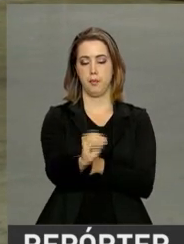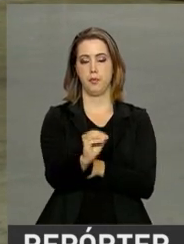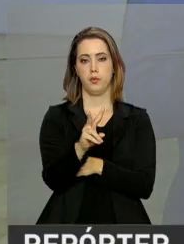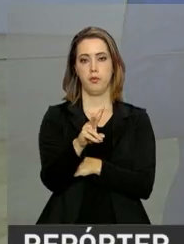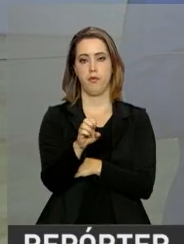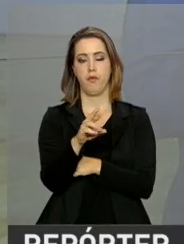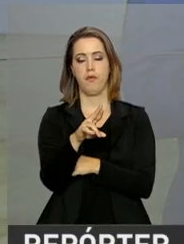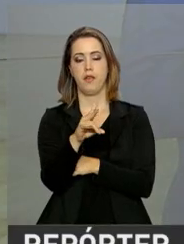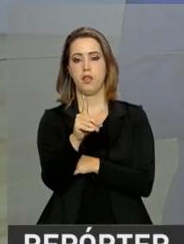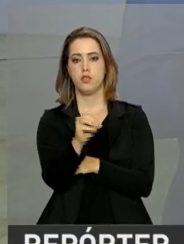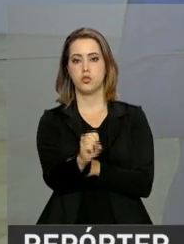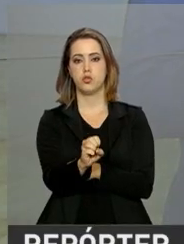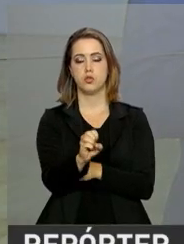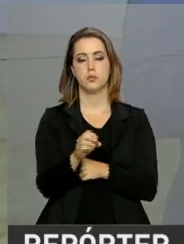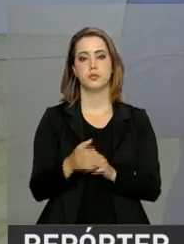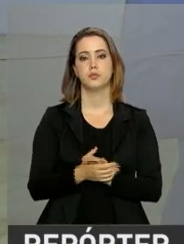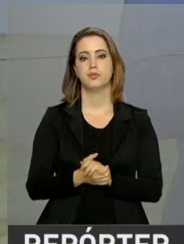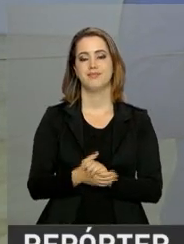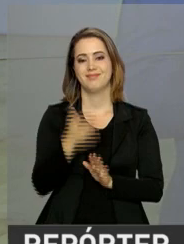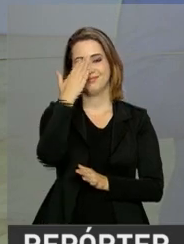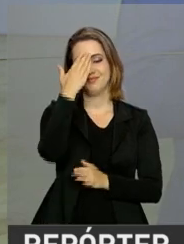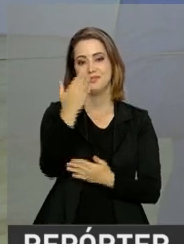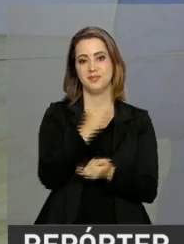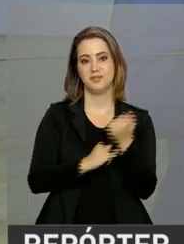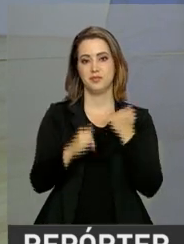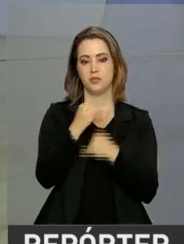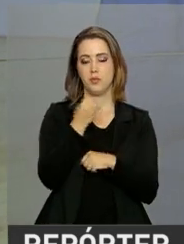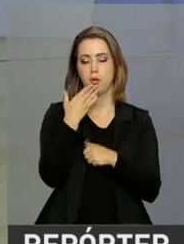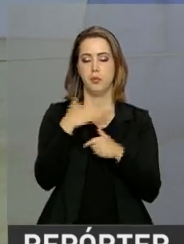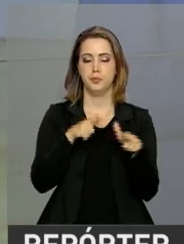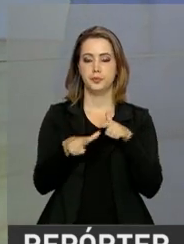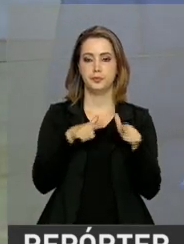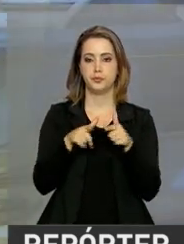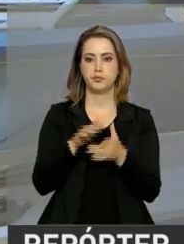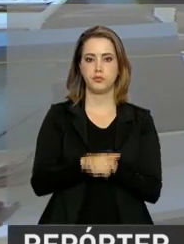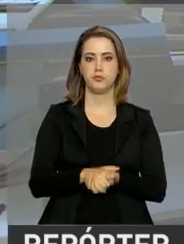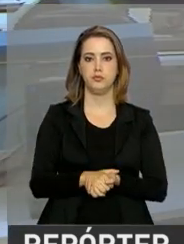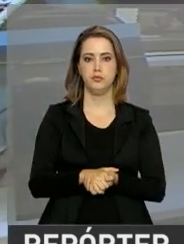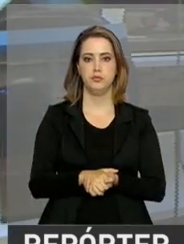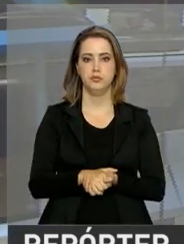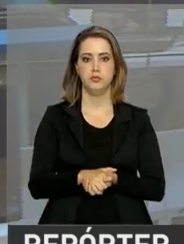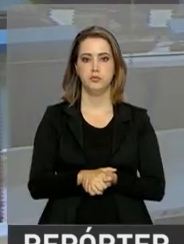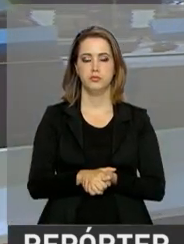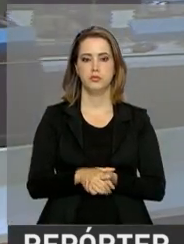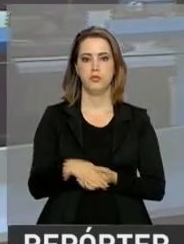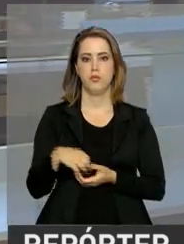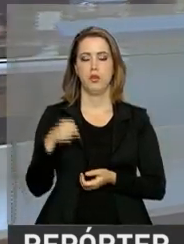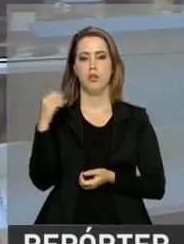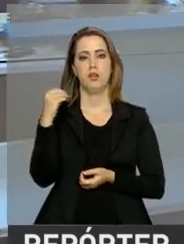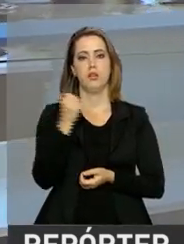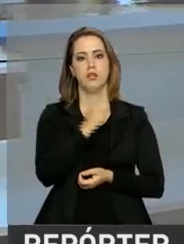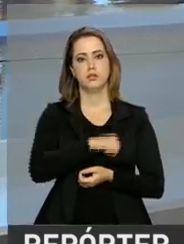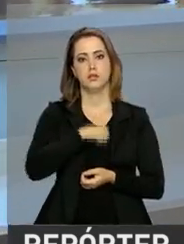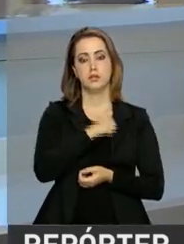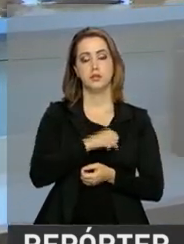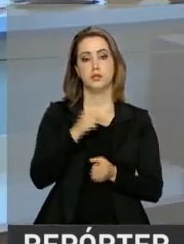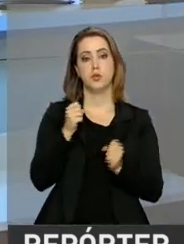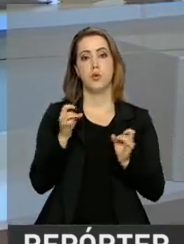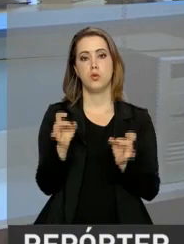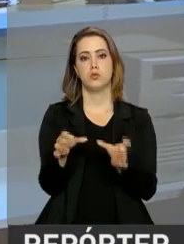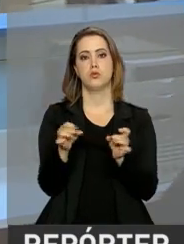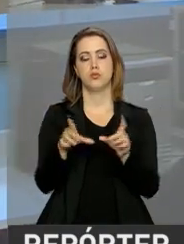Zé luí Obrigado pelas informações Paulo L Sálvia bom trabalho para você e em agosto as vendas no comércio varegista